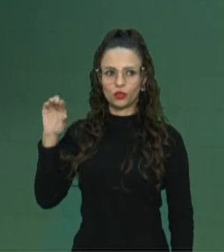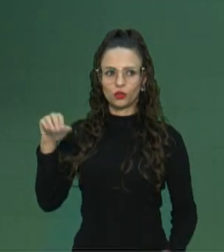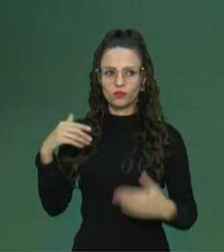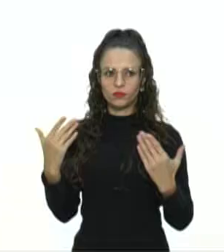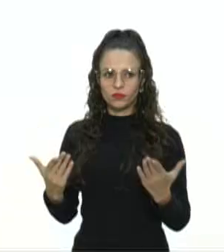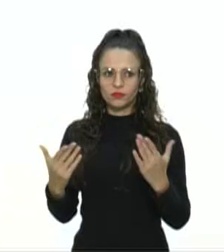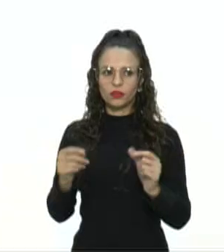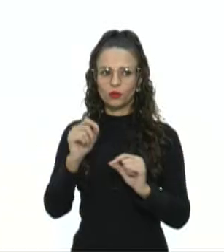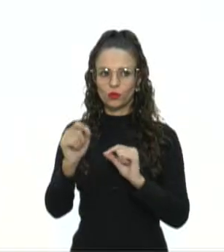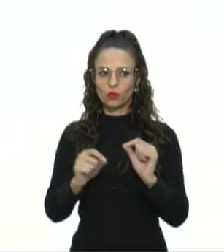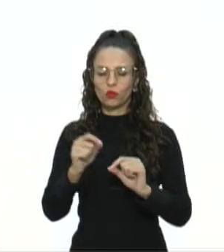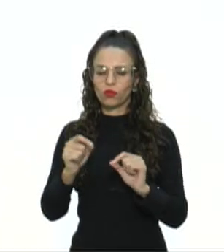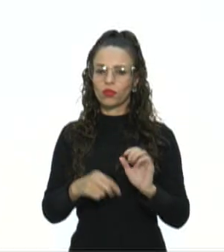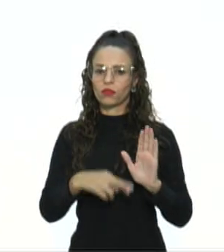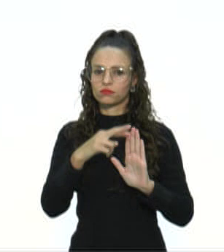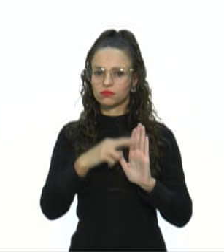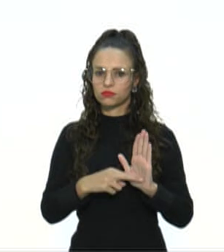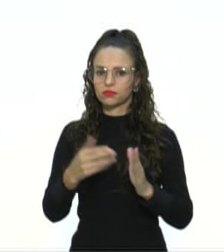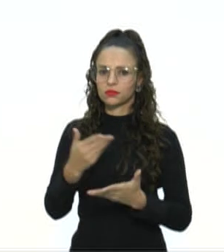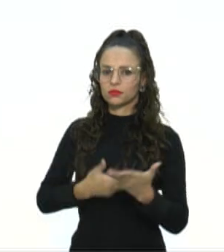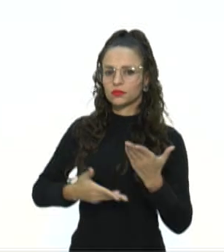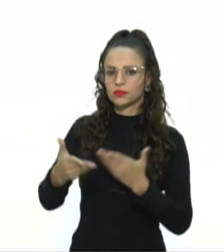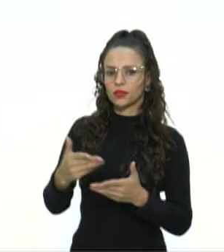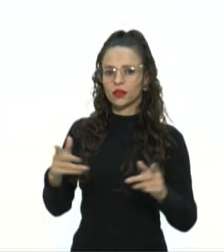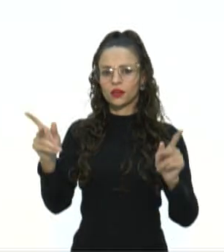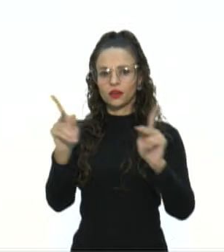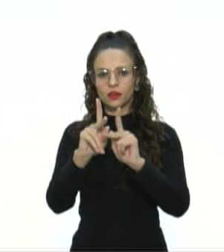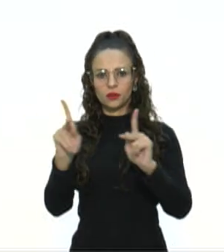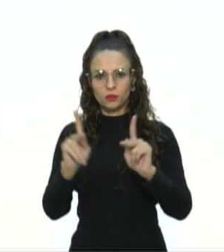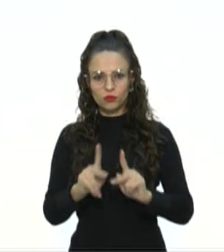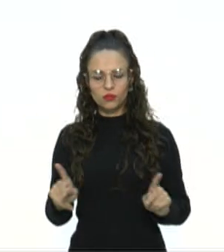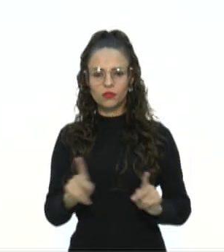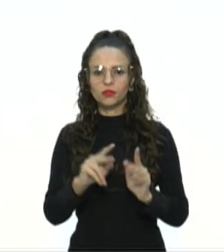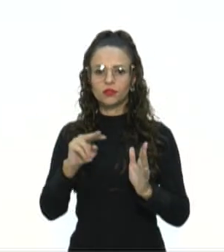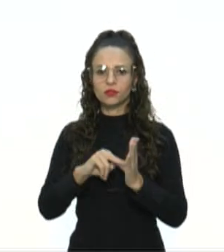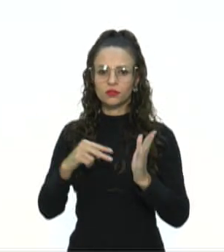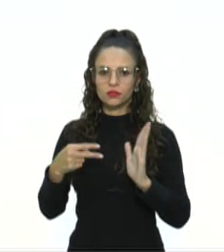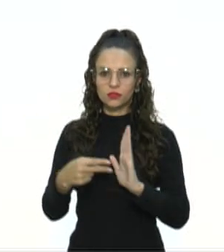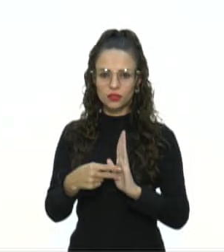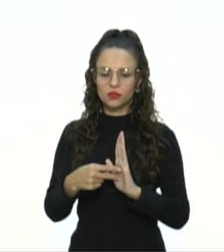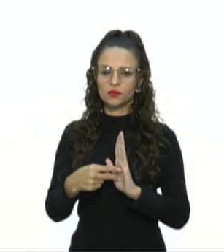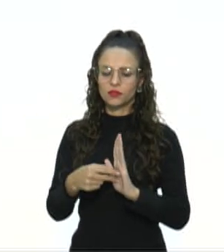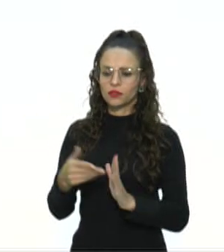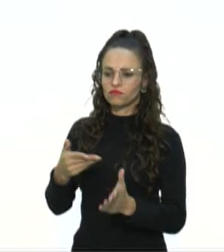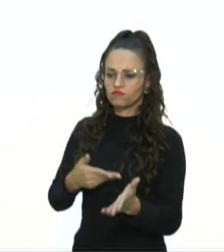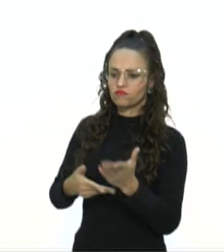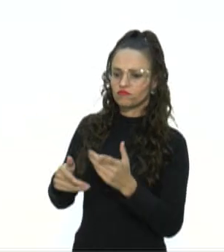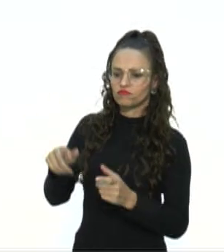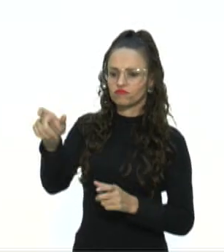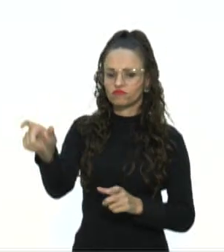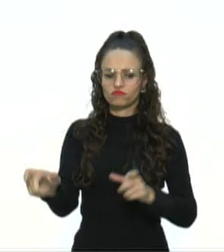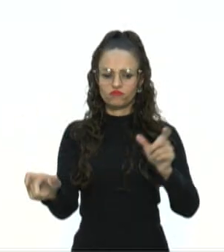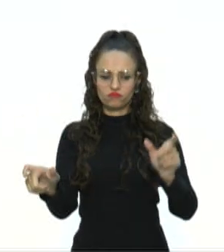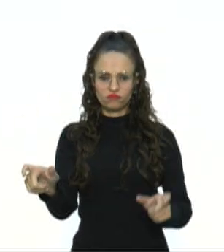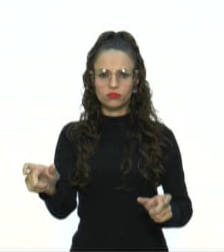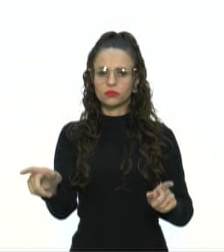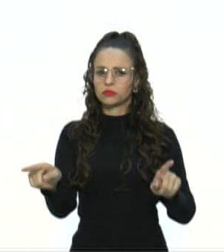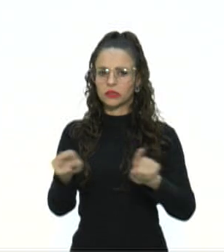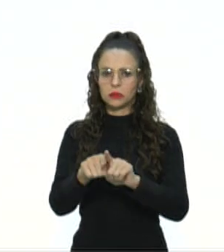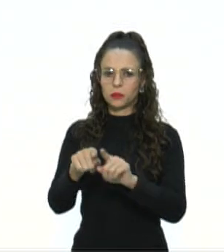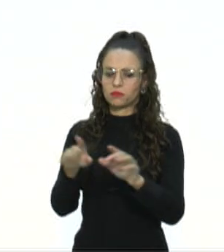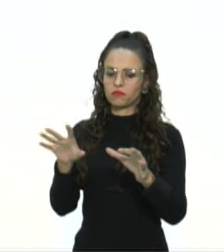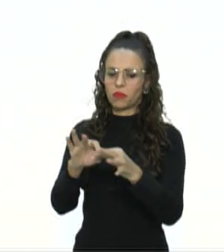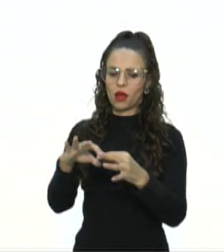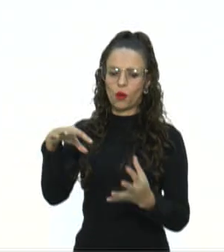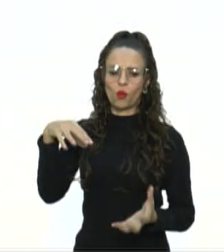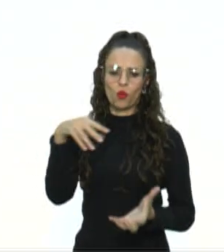ele vai consistir o quê? Ele consiste no princípio da harmonia, ou seja, tipo, seja entre seus praticantes, seja entre estes e o universo